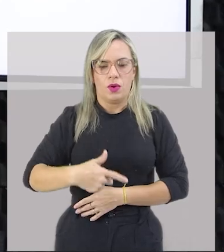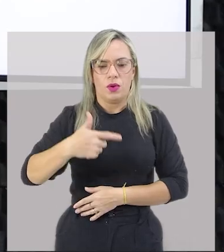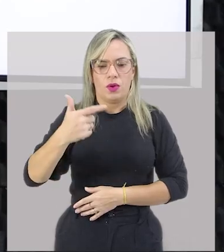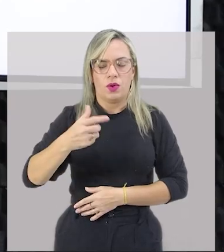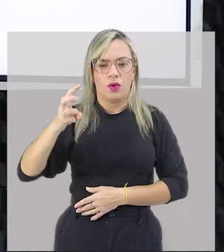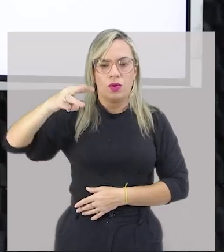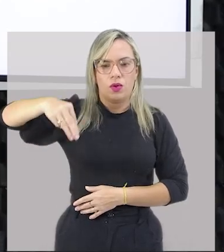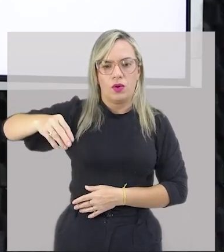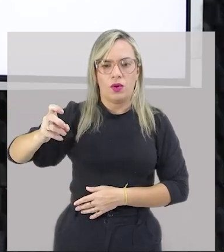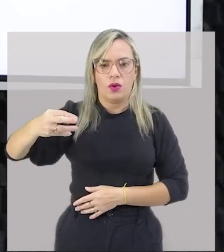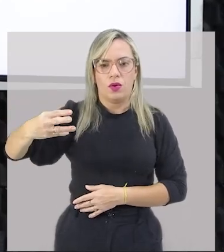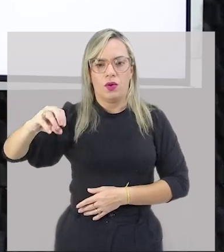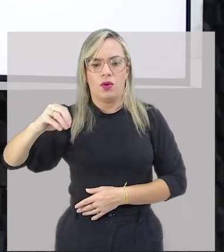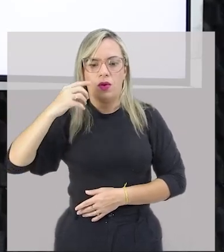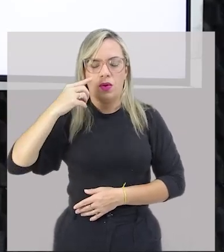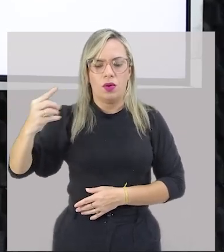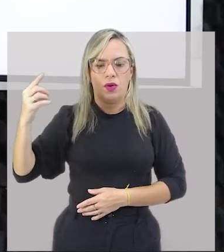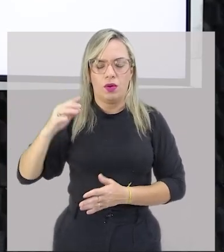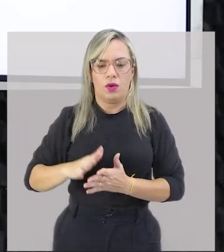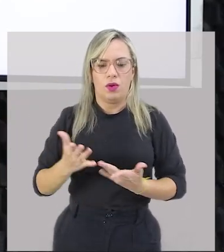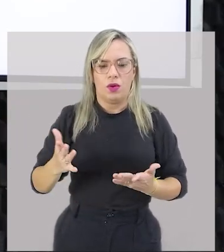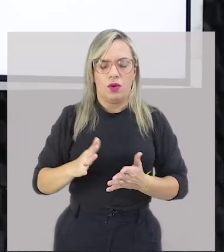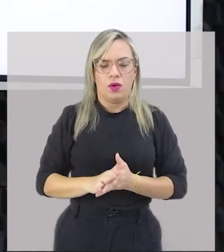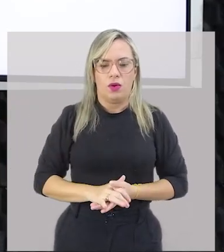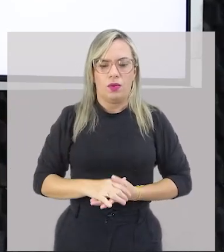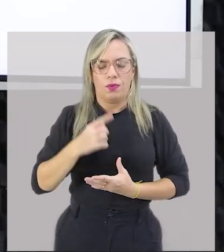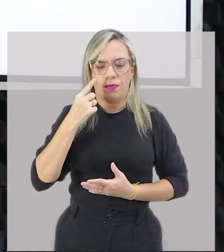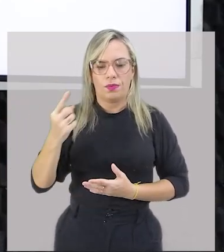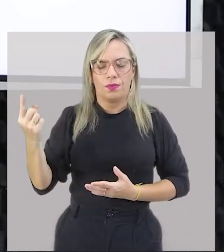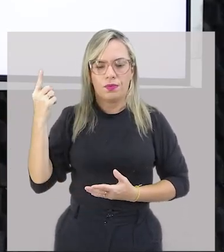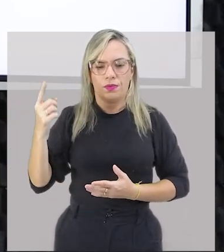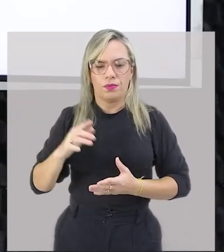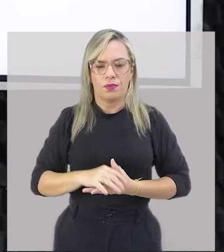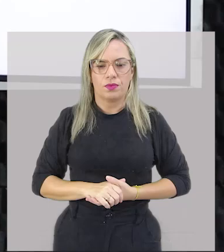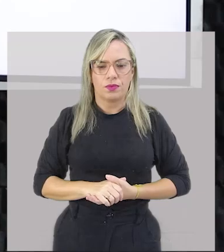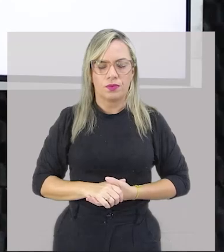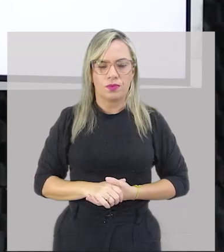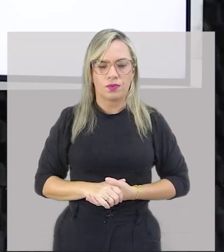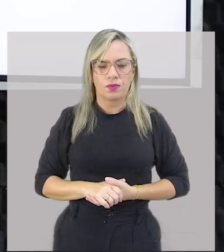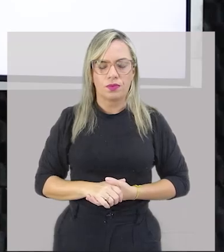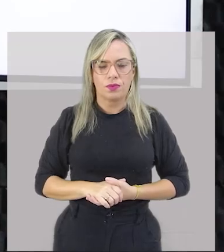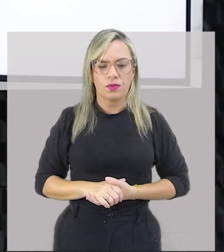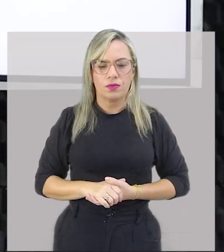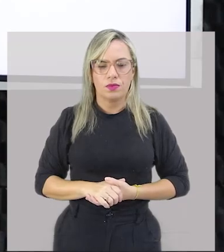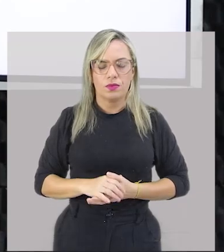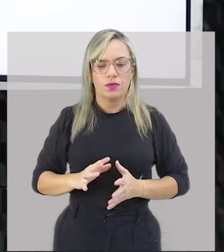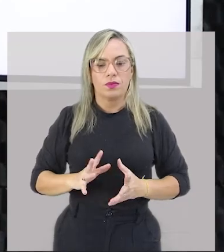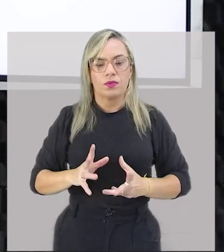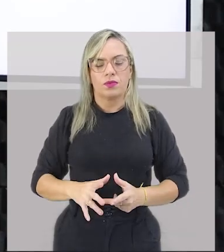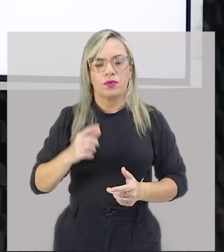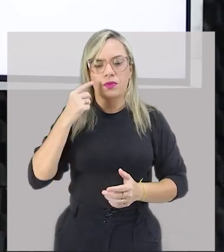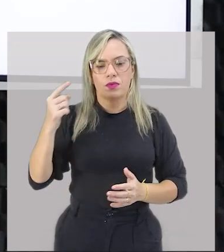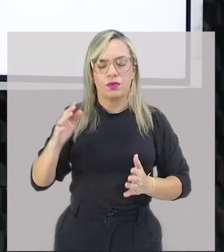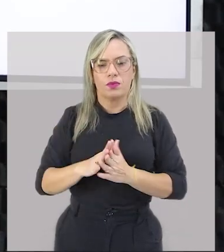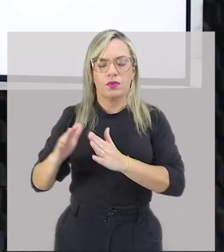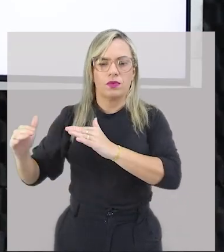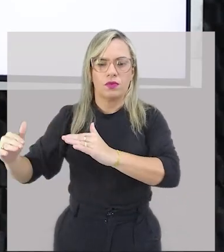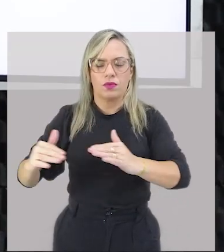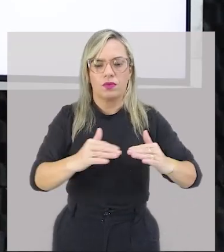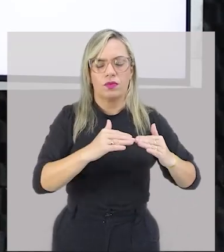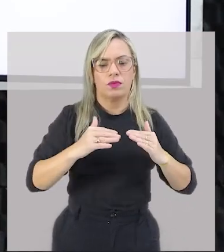e em cima. Quando está as duas em cima ou as duas embaixo, na mesma posição, nós dizemos que é